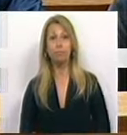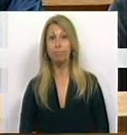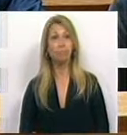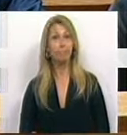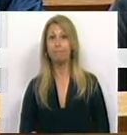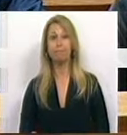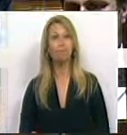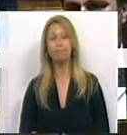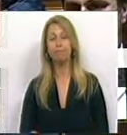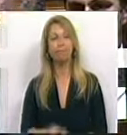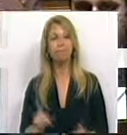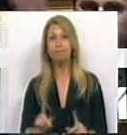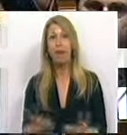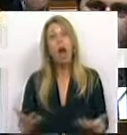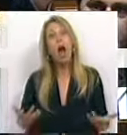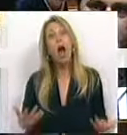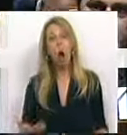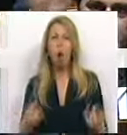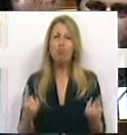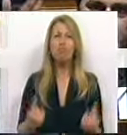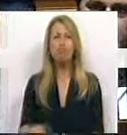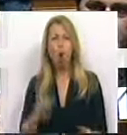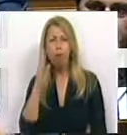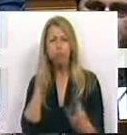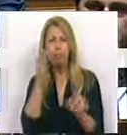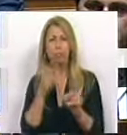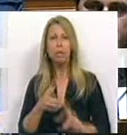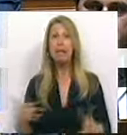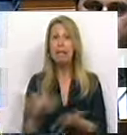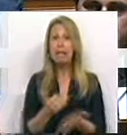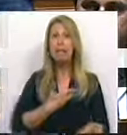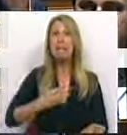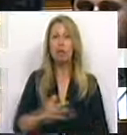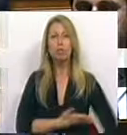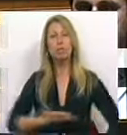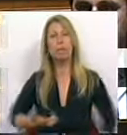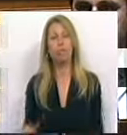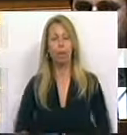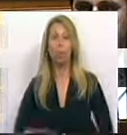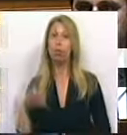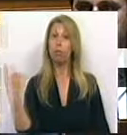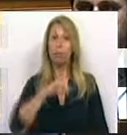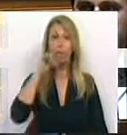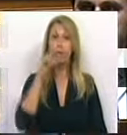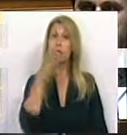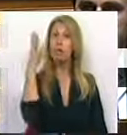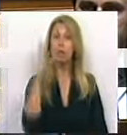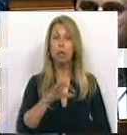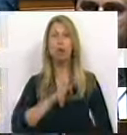Não. Agora radicaram-se nos dados do desemprego. Nós sempre dissemos, Sr. Primeiro-Ministro,